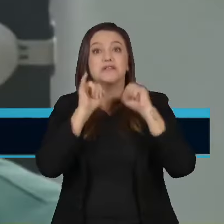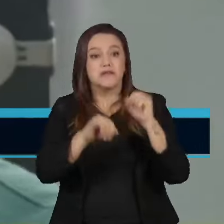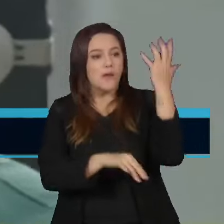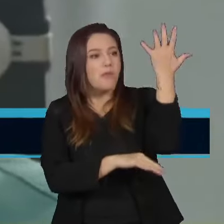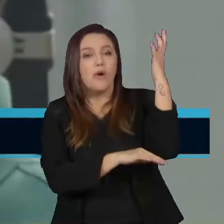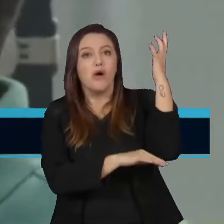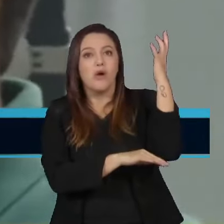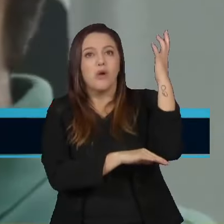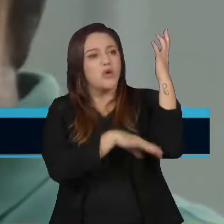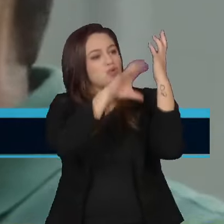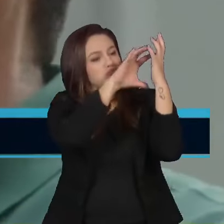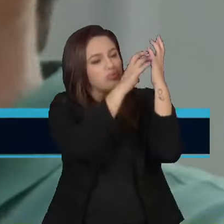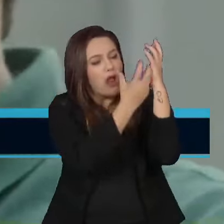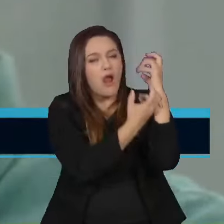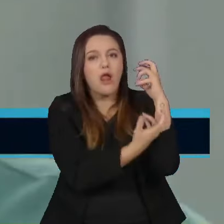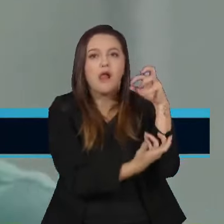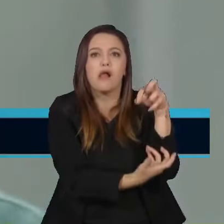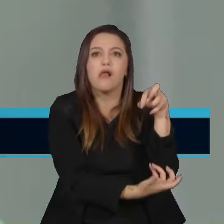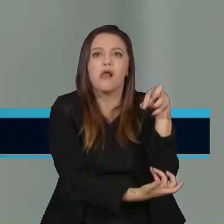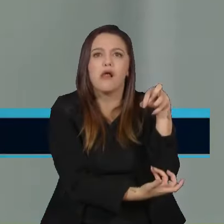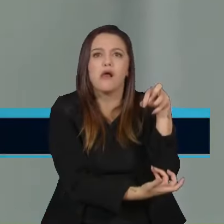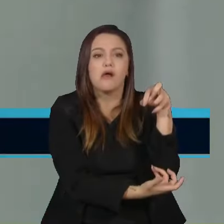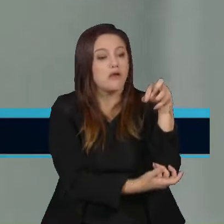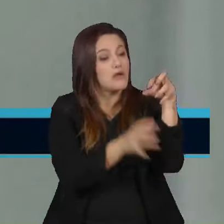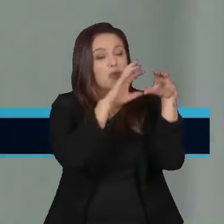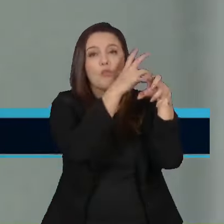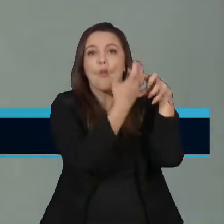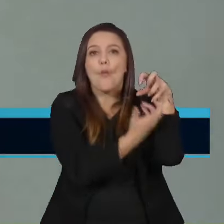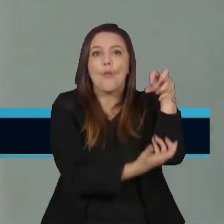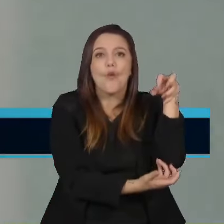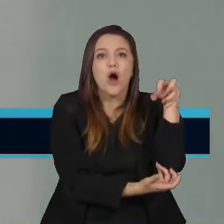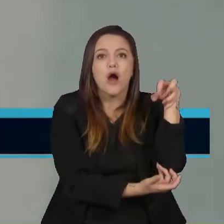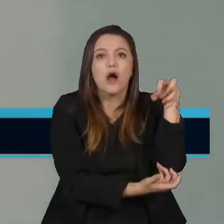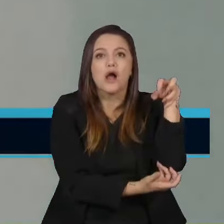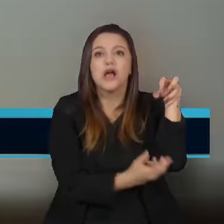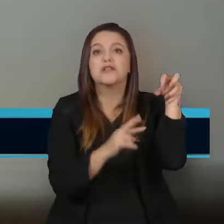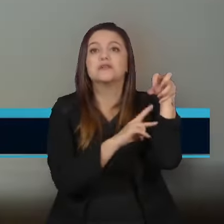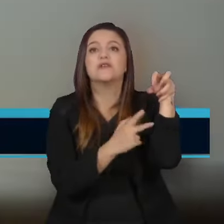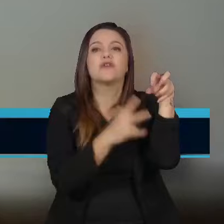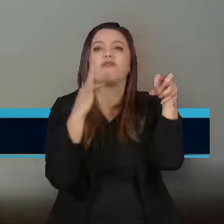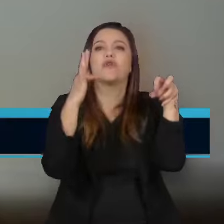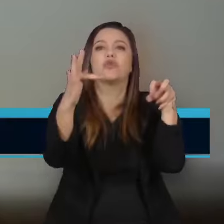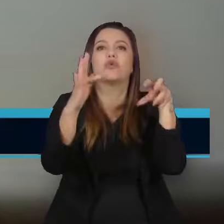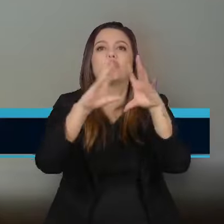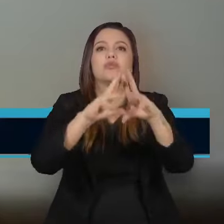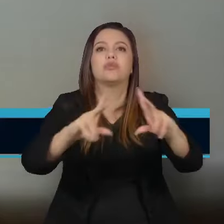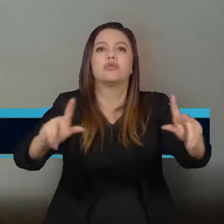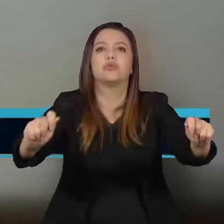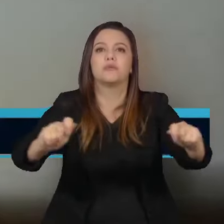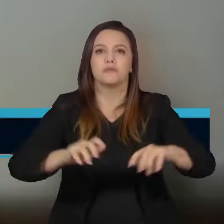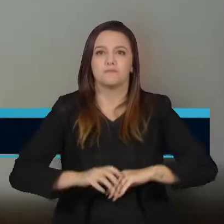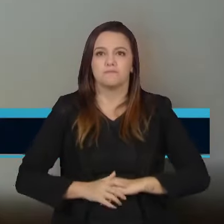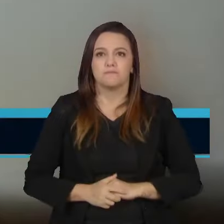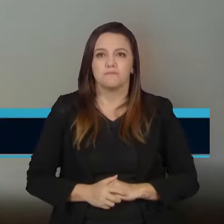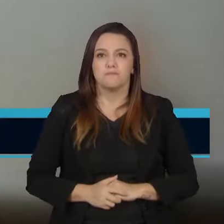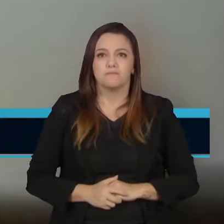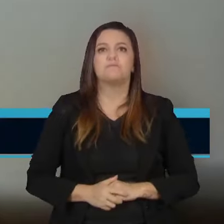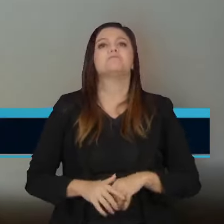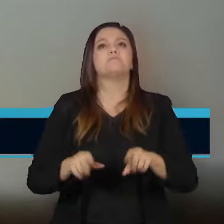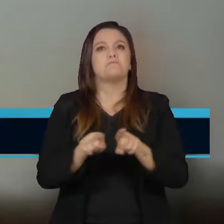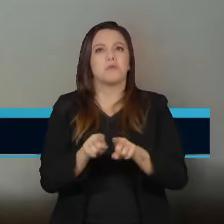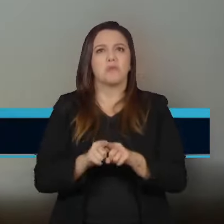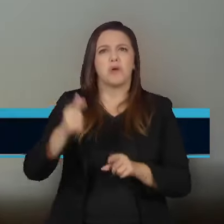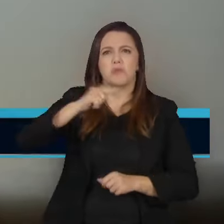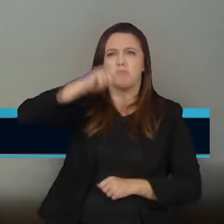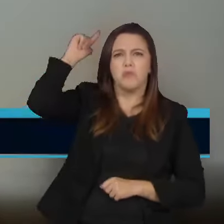os frutos morrem. Se os frutos morrem, morre o nosso futuro. Além do impeachment de Alexandre de Moraes, os